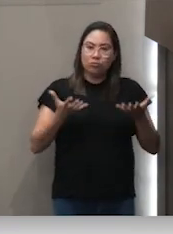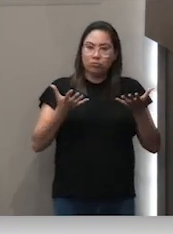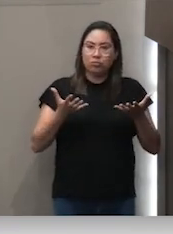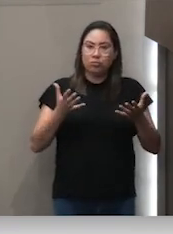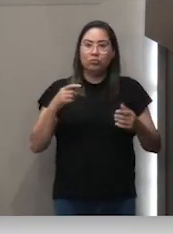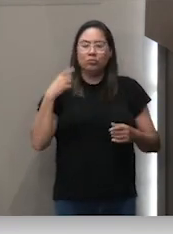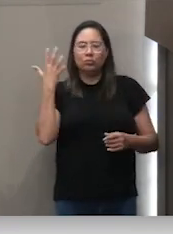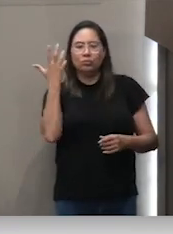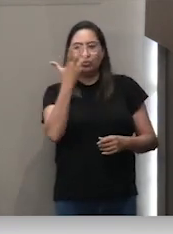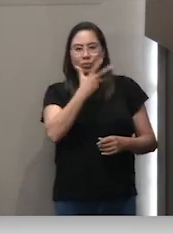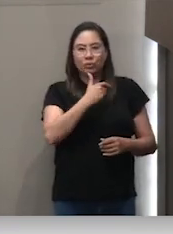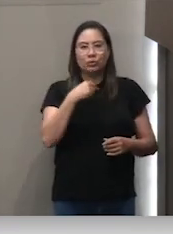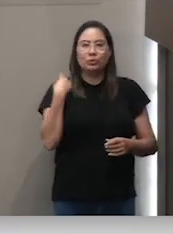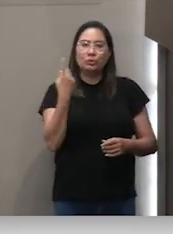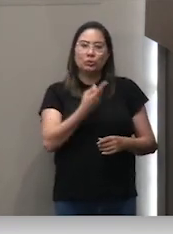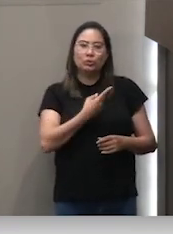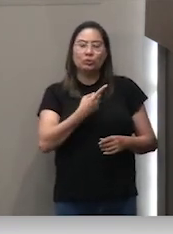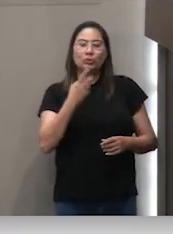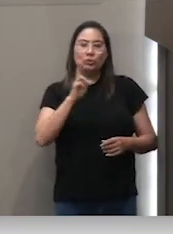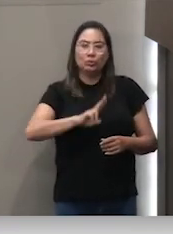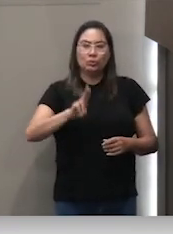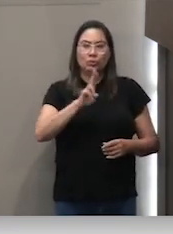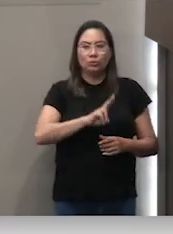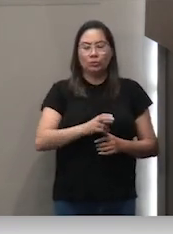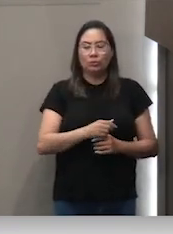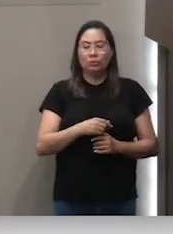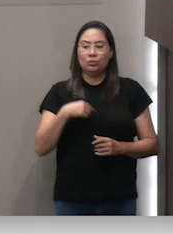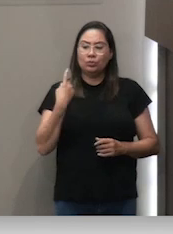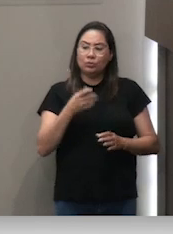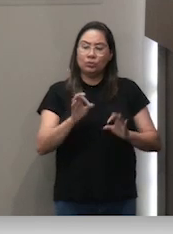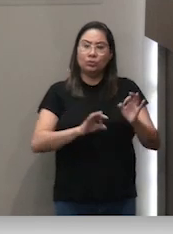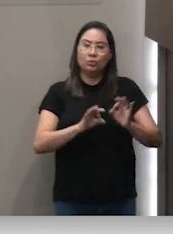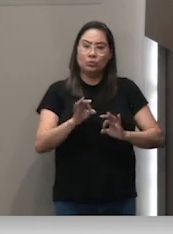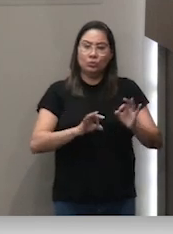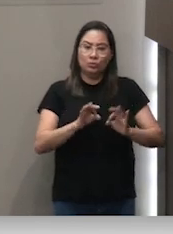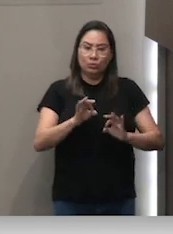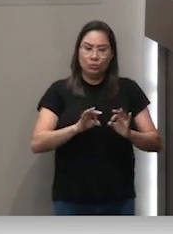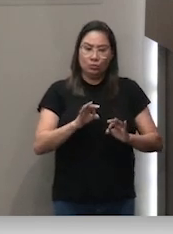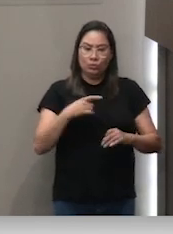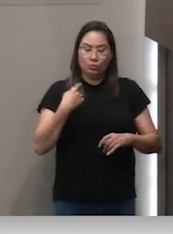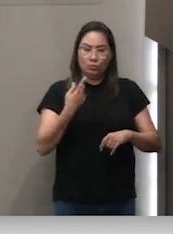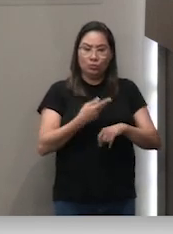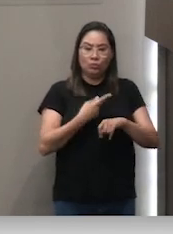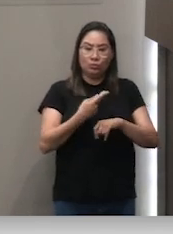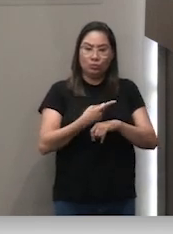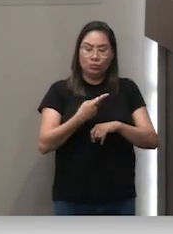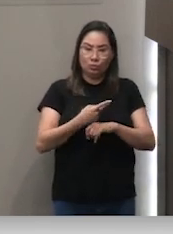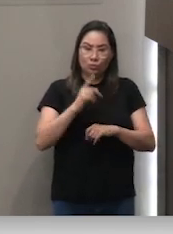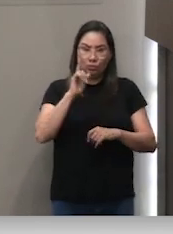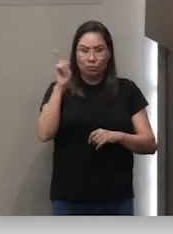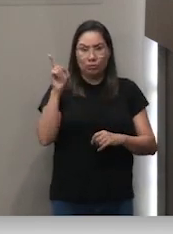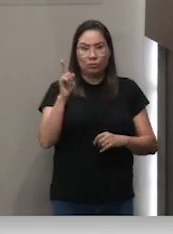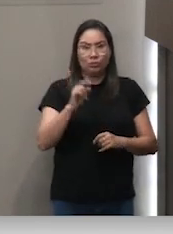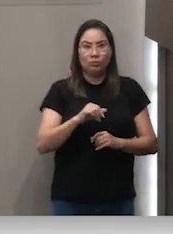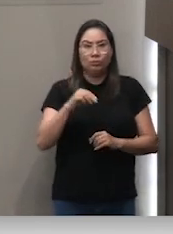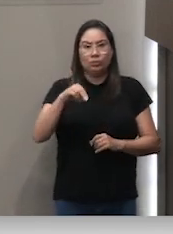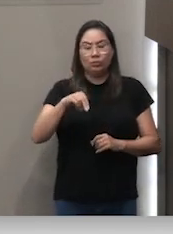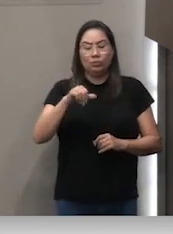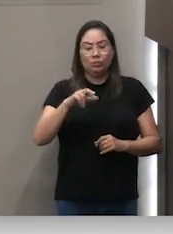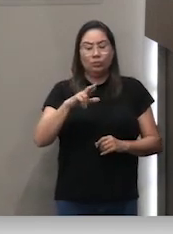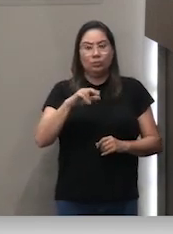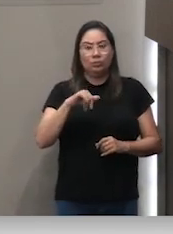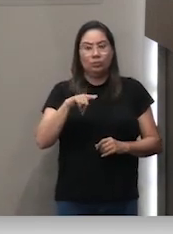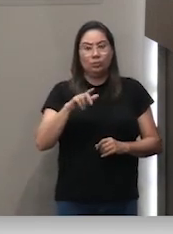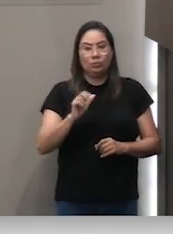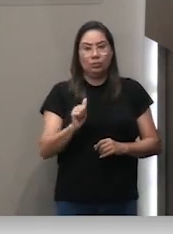se beneficie. E graças a Deus, vereador Alberi, que o nosso projeto que fomos buscar, Michel, em Maringá, das rotatórias, estão implementando